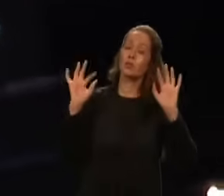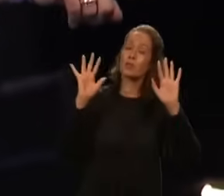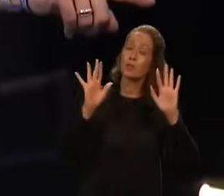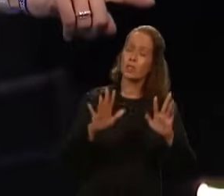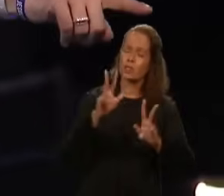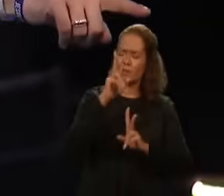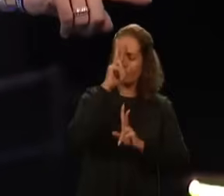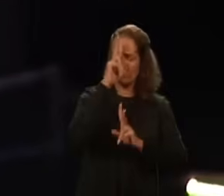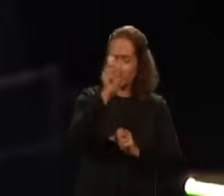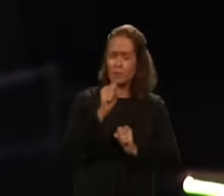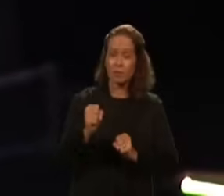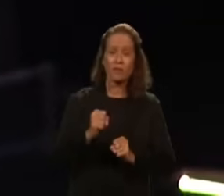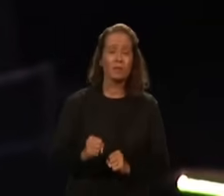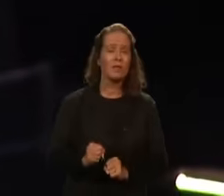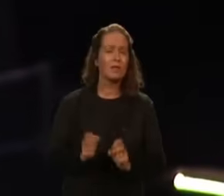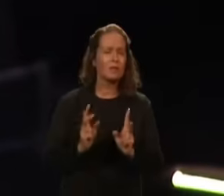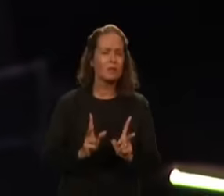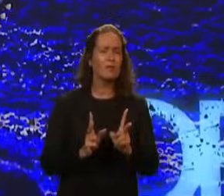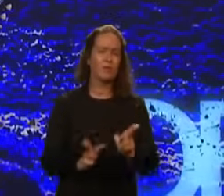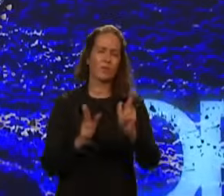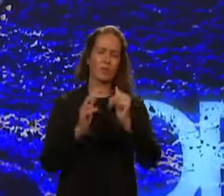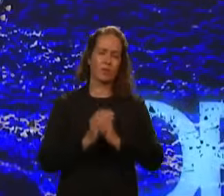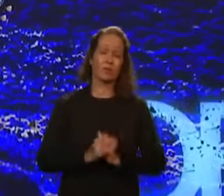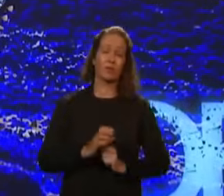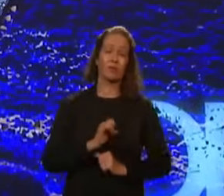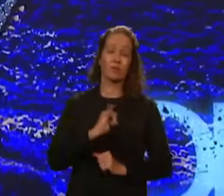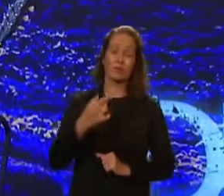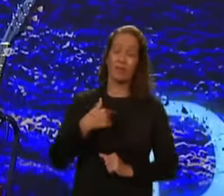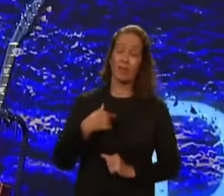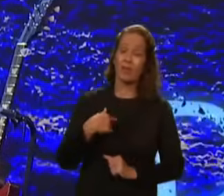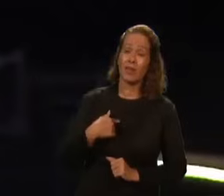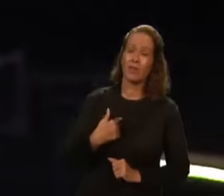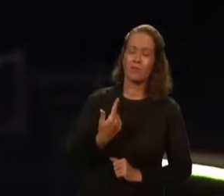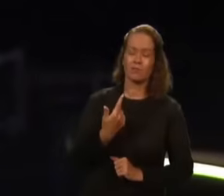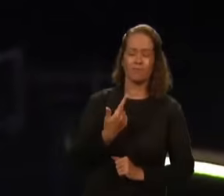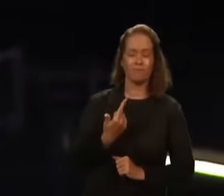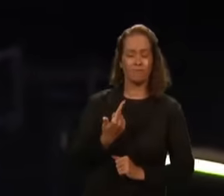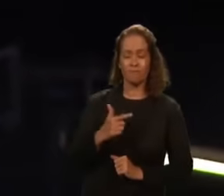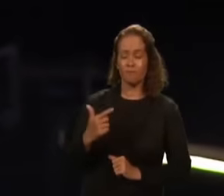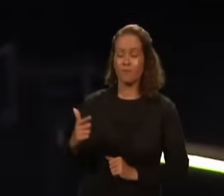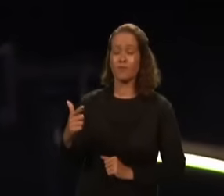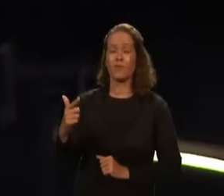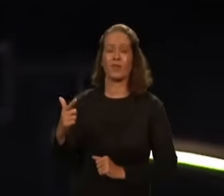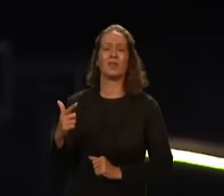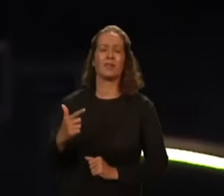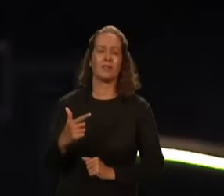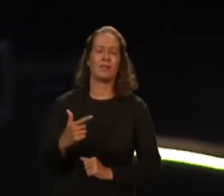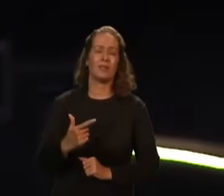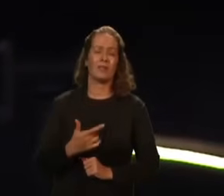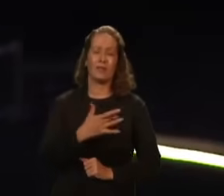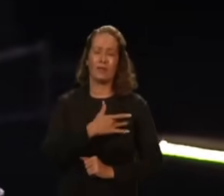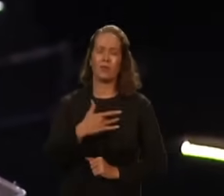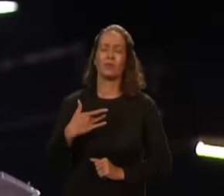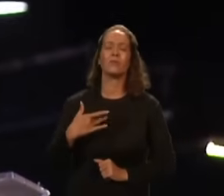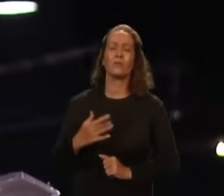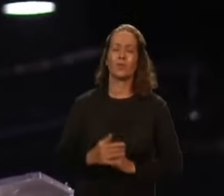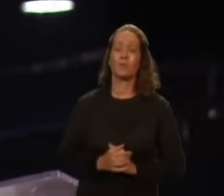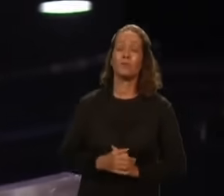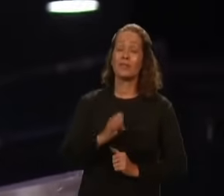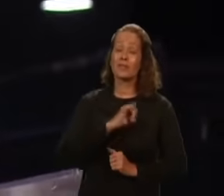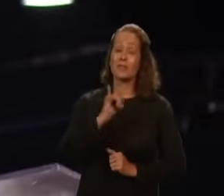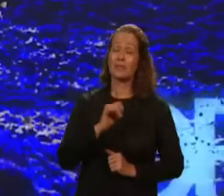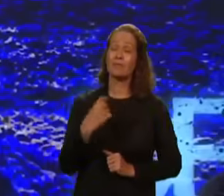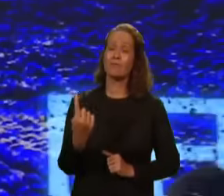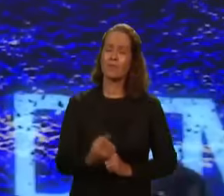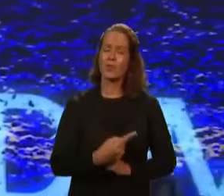tivesse desenganado. Quem entende o que eu estou falando aqui? O problema nosso é que a gente ganha um tantinho assim, recebe uma